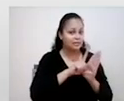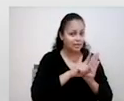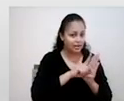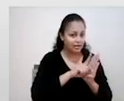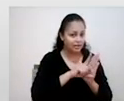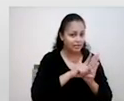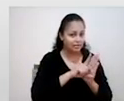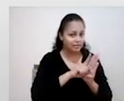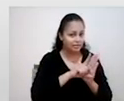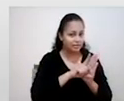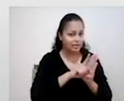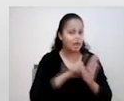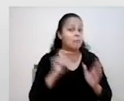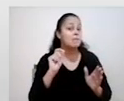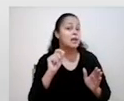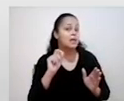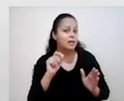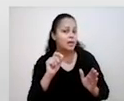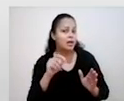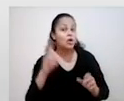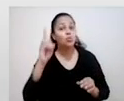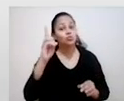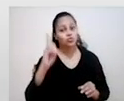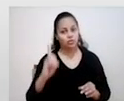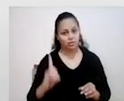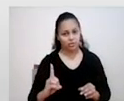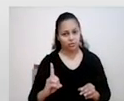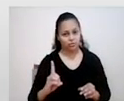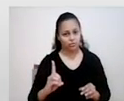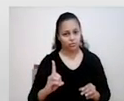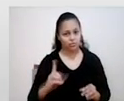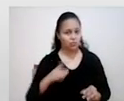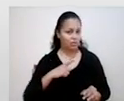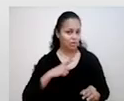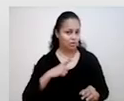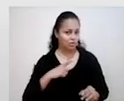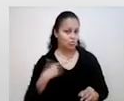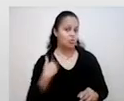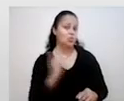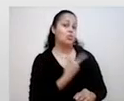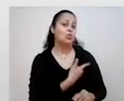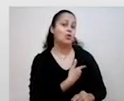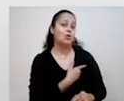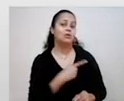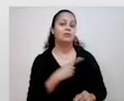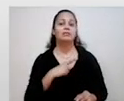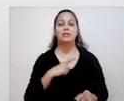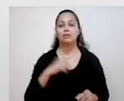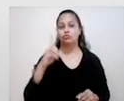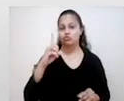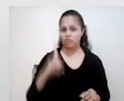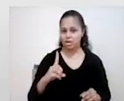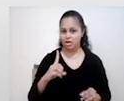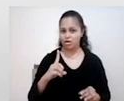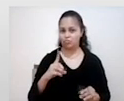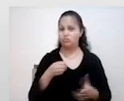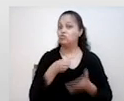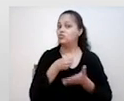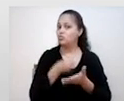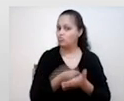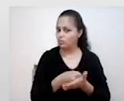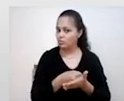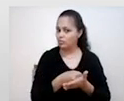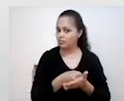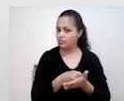servem para demarcar tanto os direitos, né, aquilo que nós temos direito, quanto os nossos deveres, ou seja, as